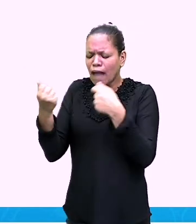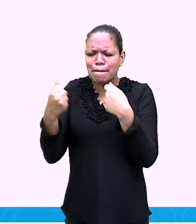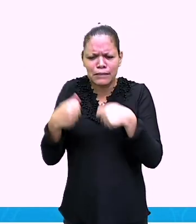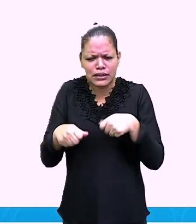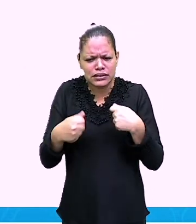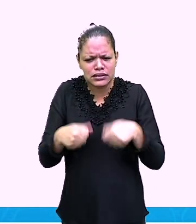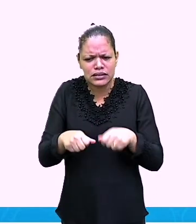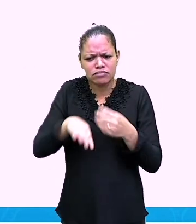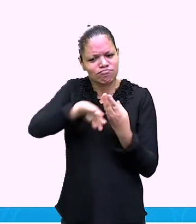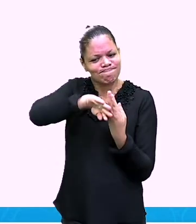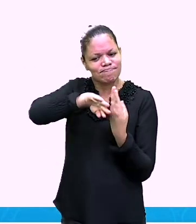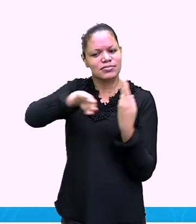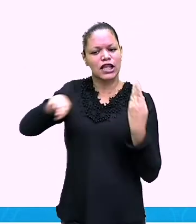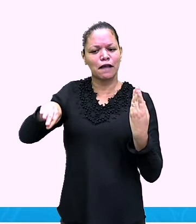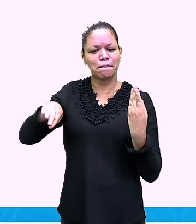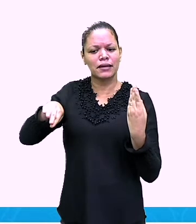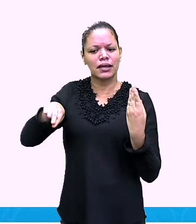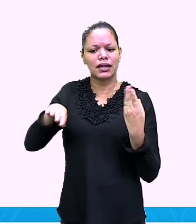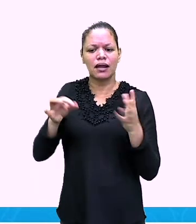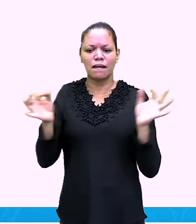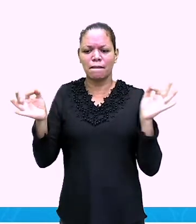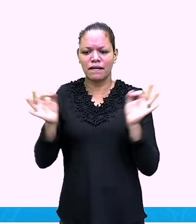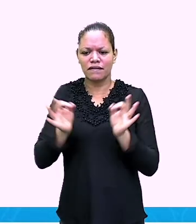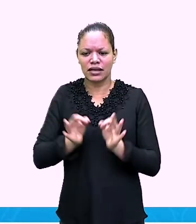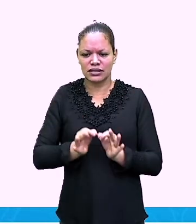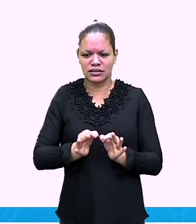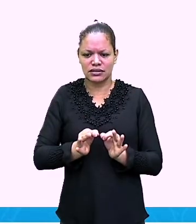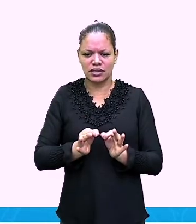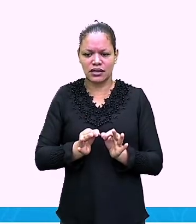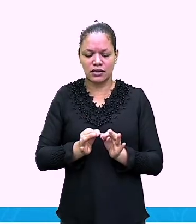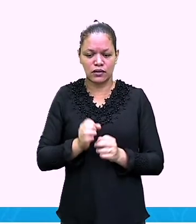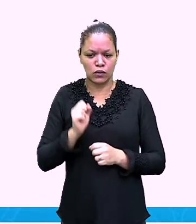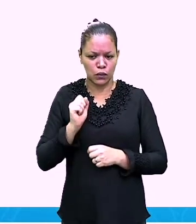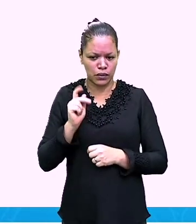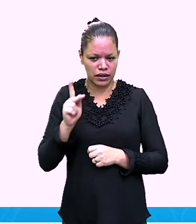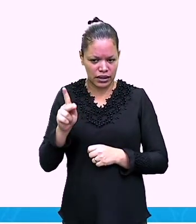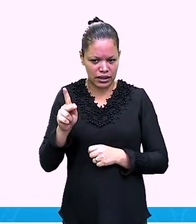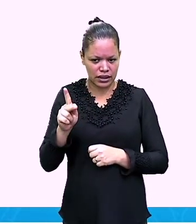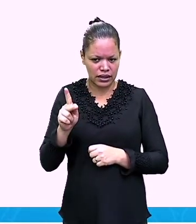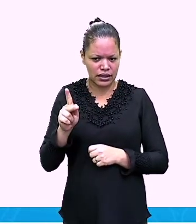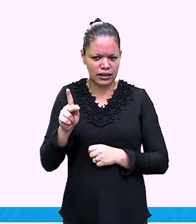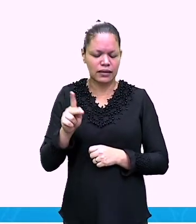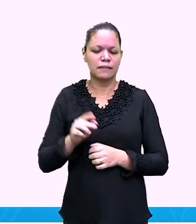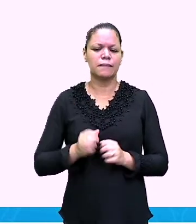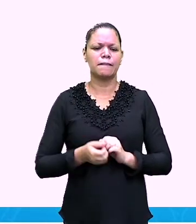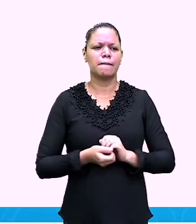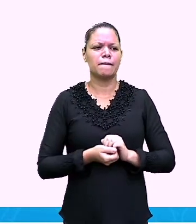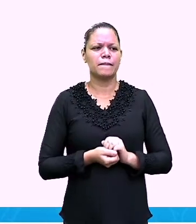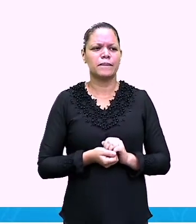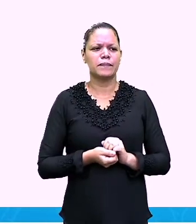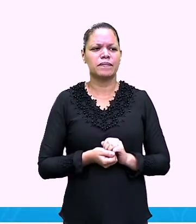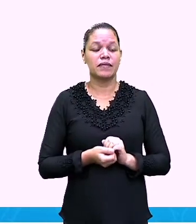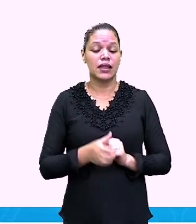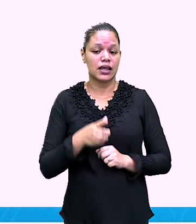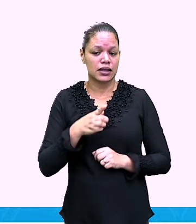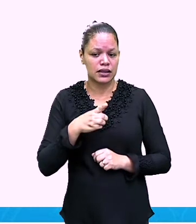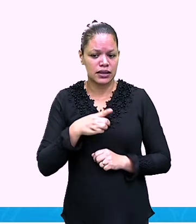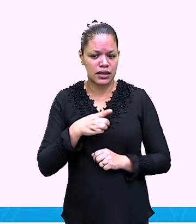palavrinha para ficar direitinho, fazer a desaglutinação desse texto. Então, aqui tem, né? A